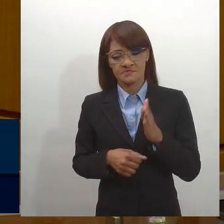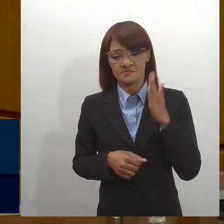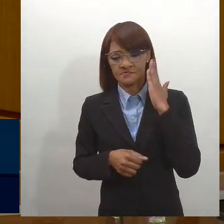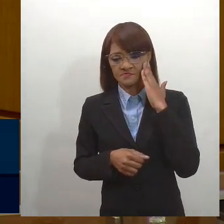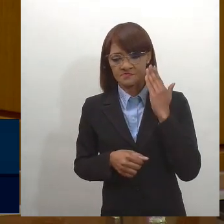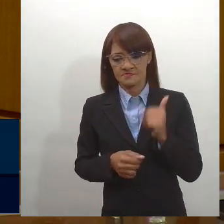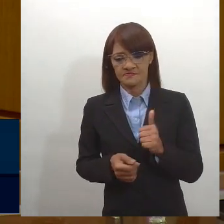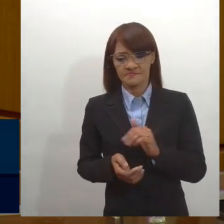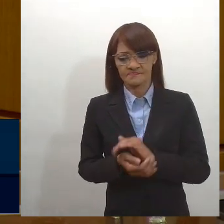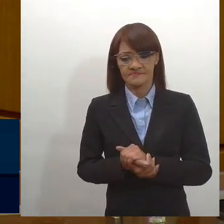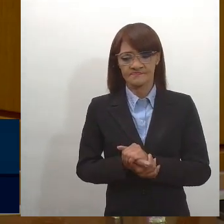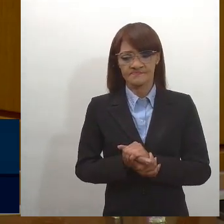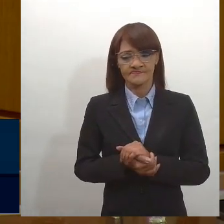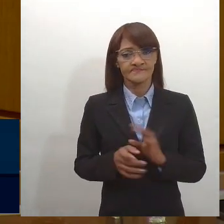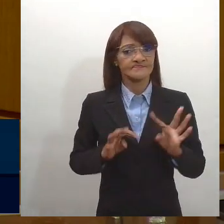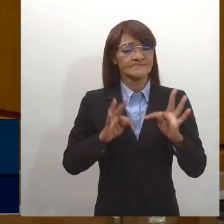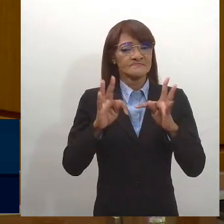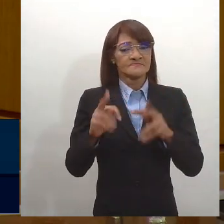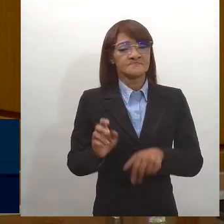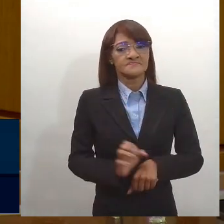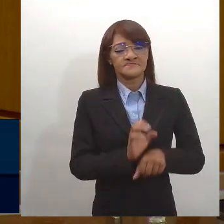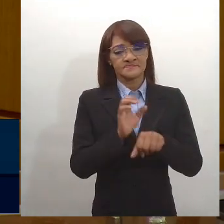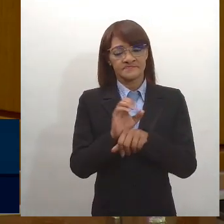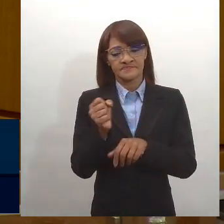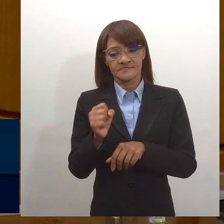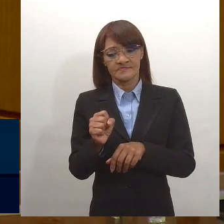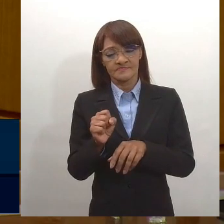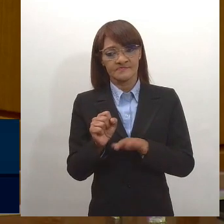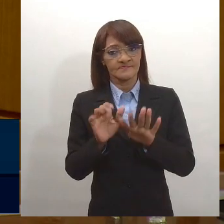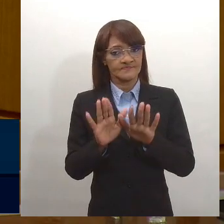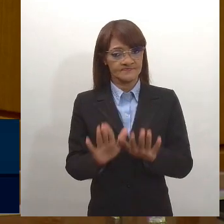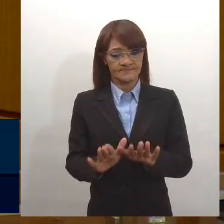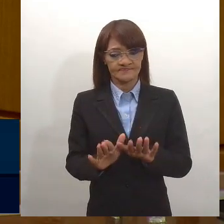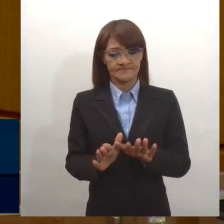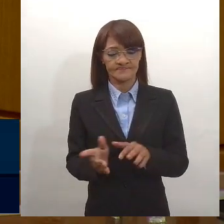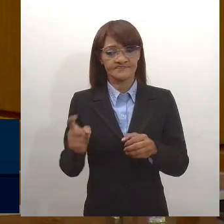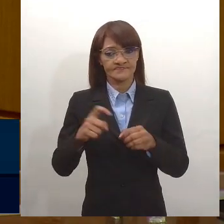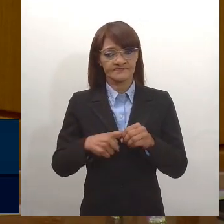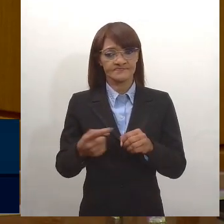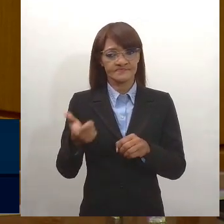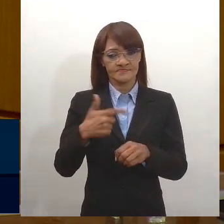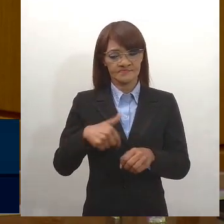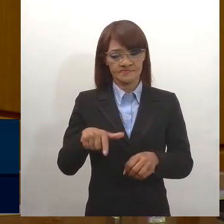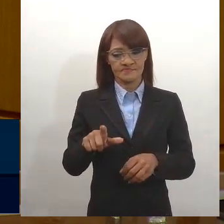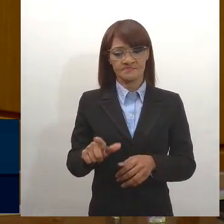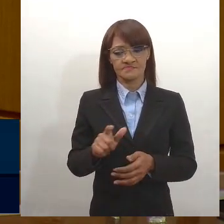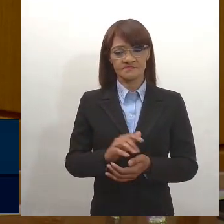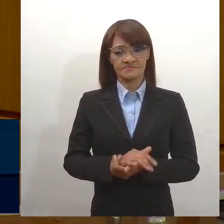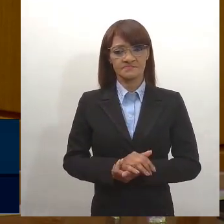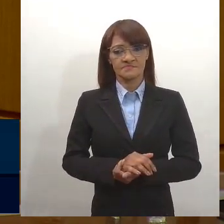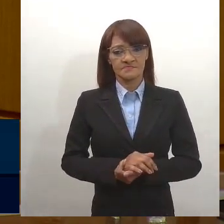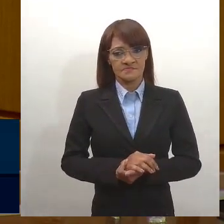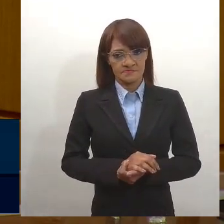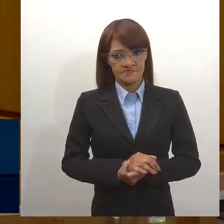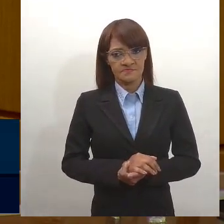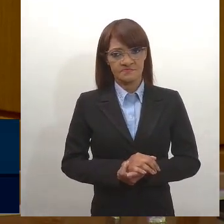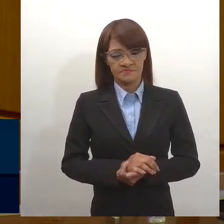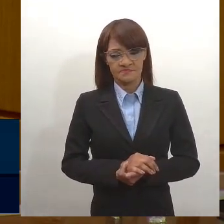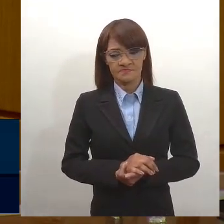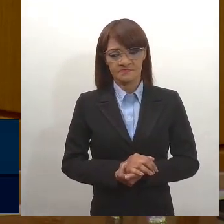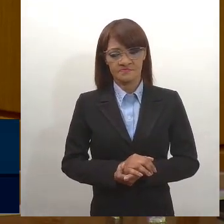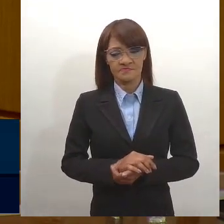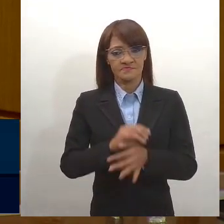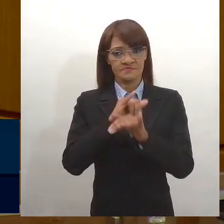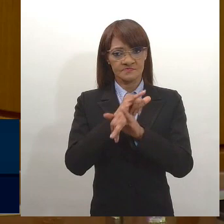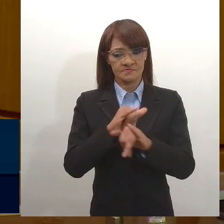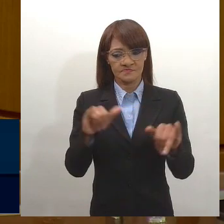Sergipe, mas eu volto aqui para justamente informar que estive agora pela manhã na